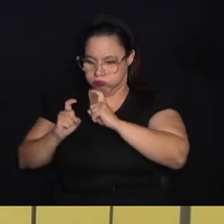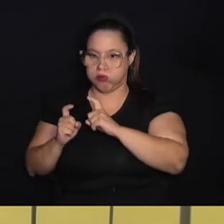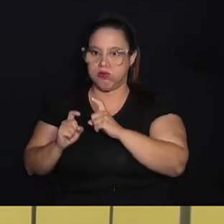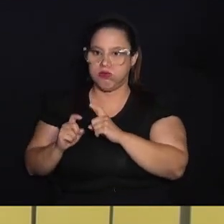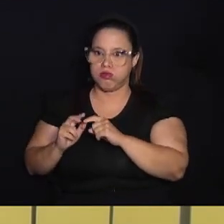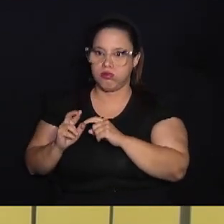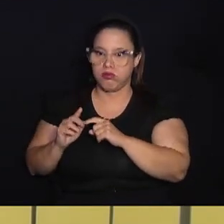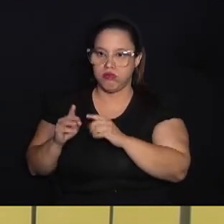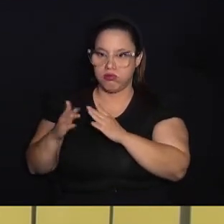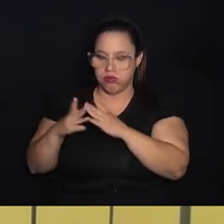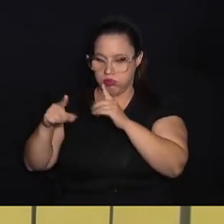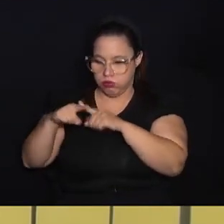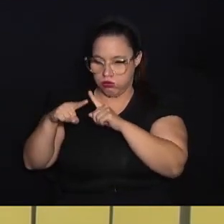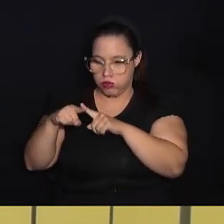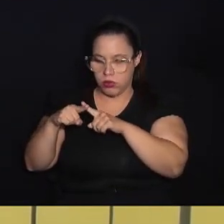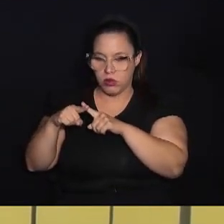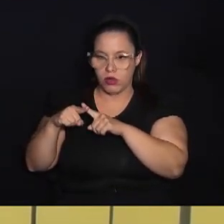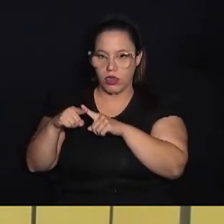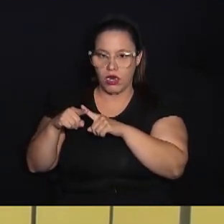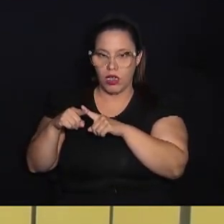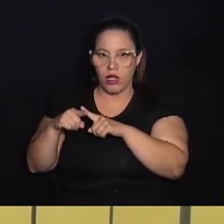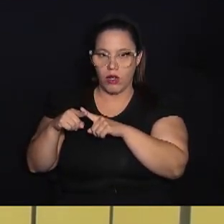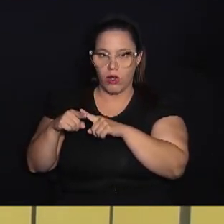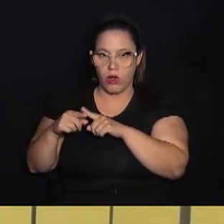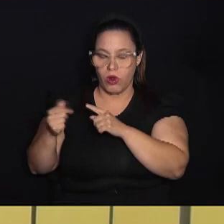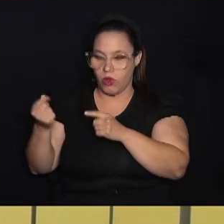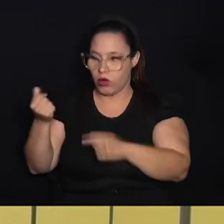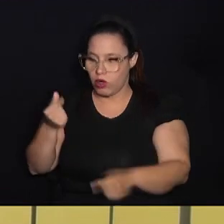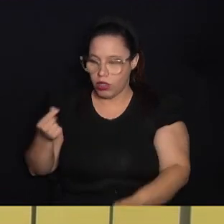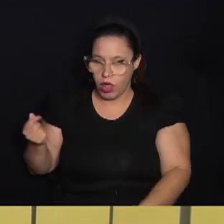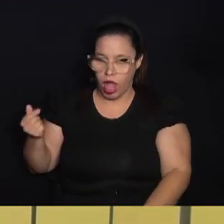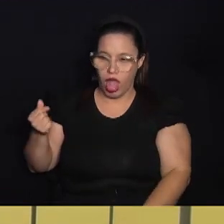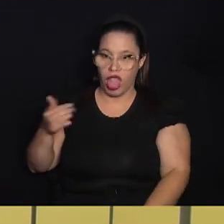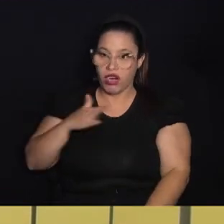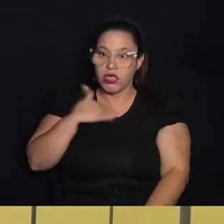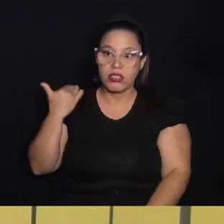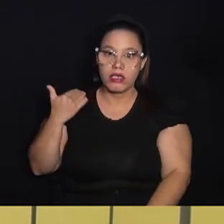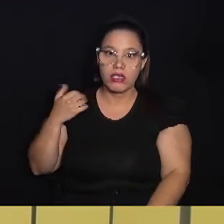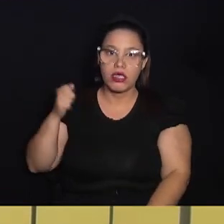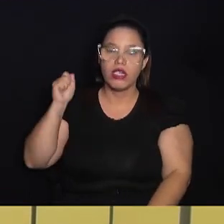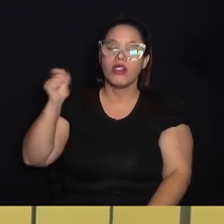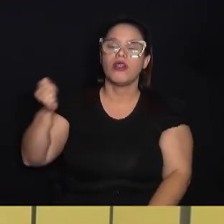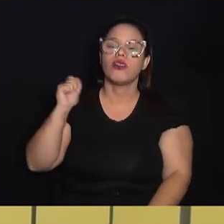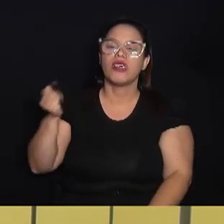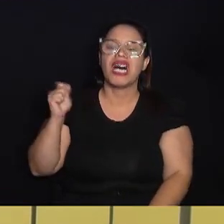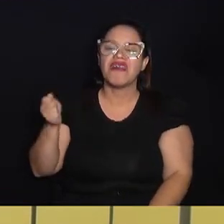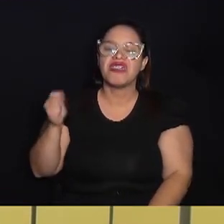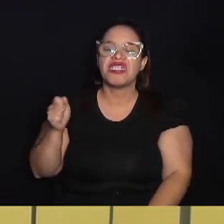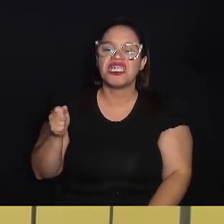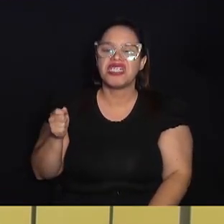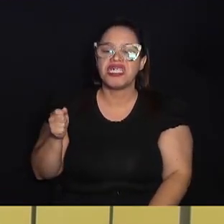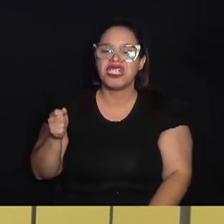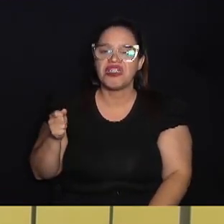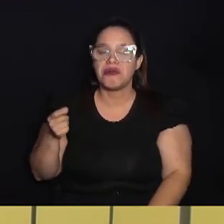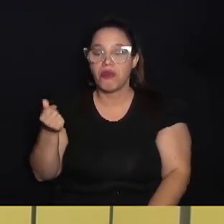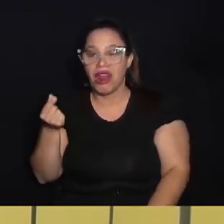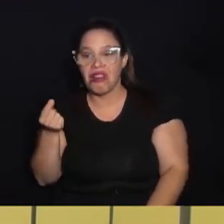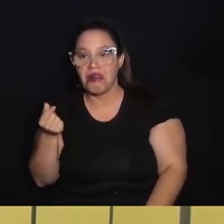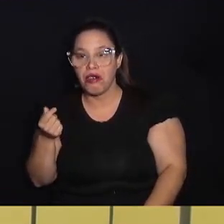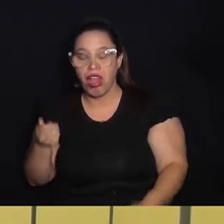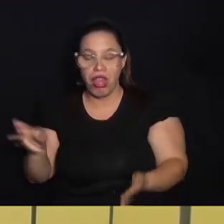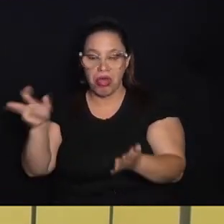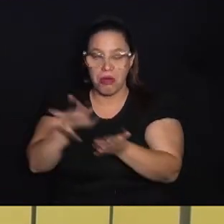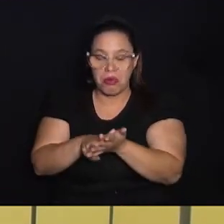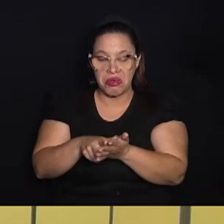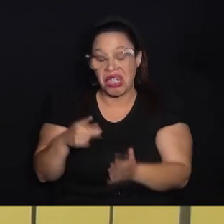a a ela tinha o domínio econômico da morte então tocava o sino tinha um valor sep tá com o padre tinha um valor não sei o